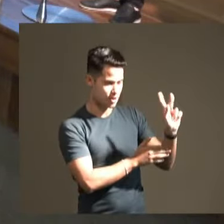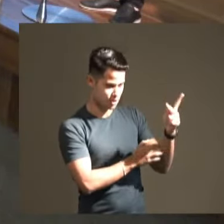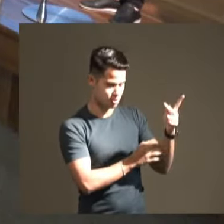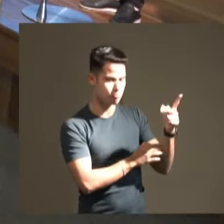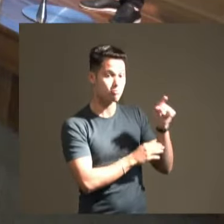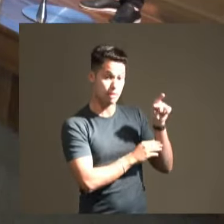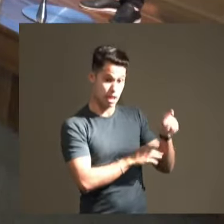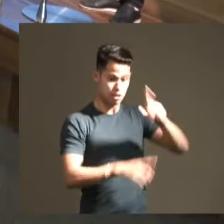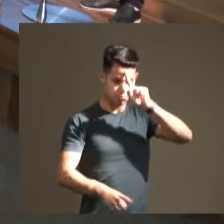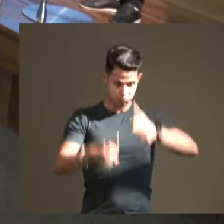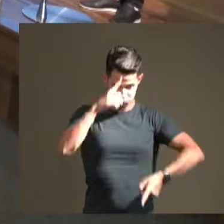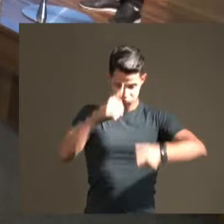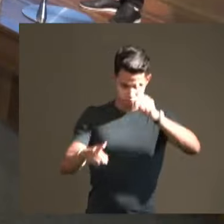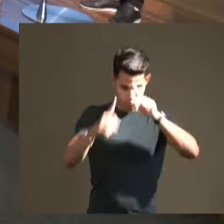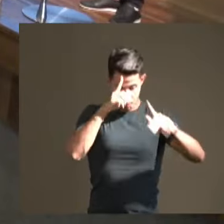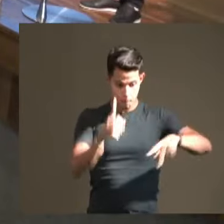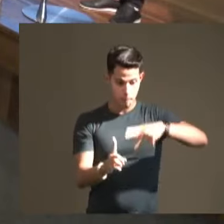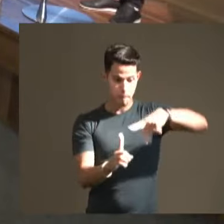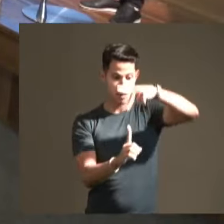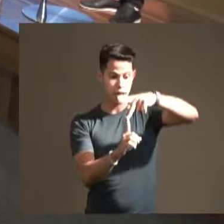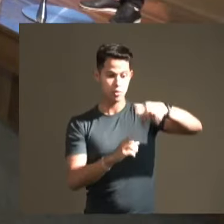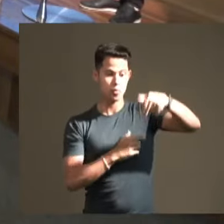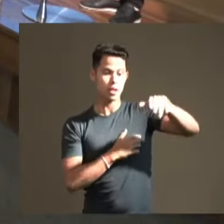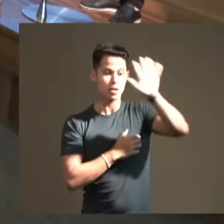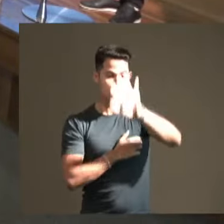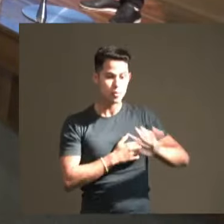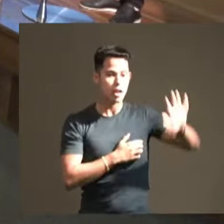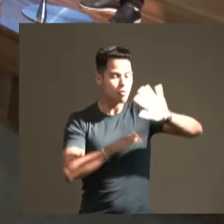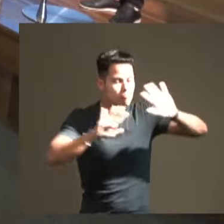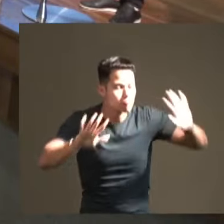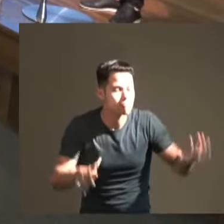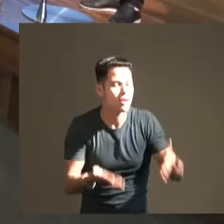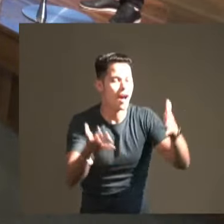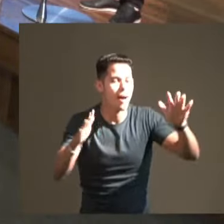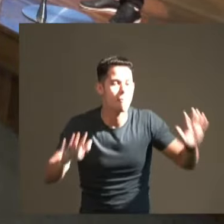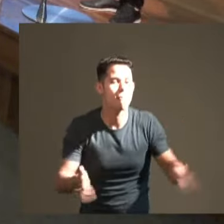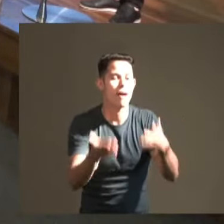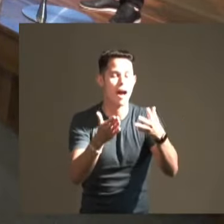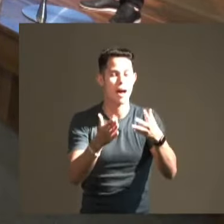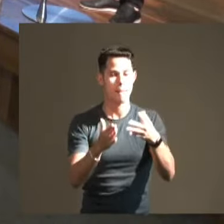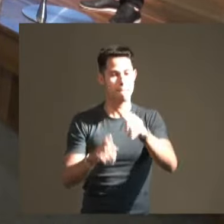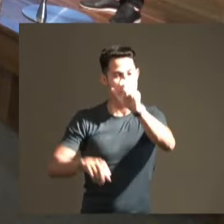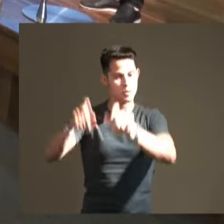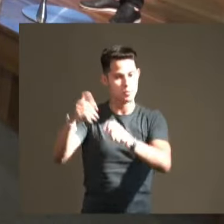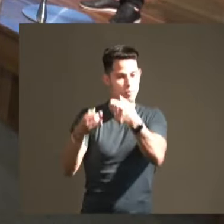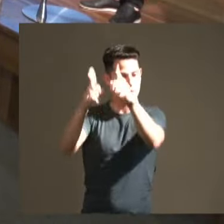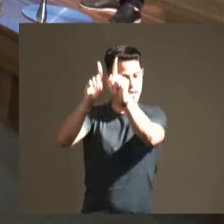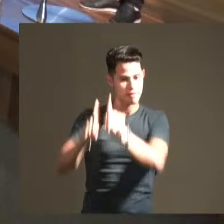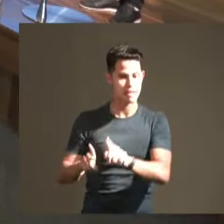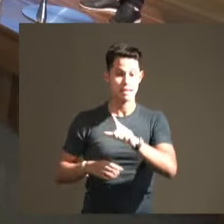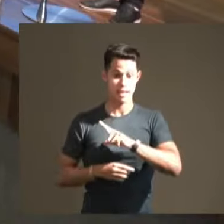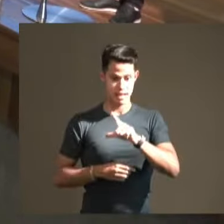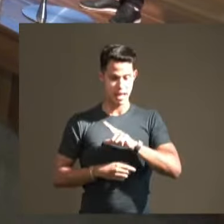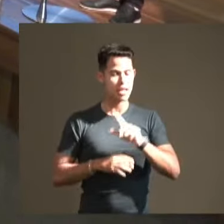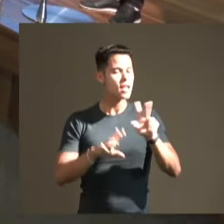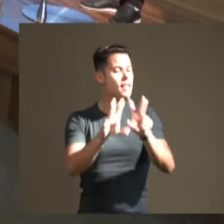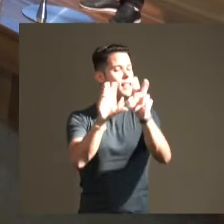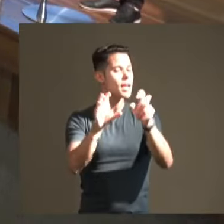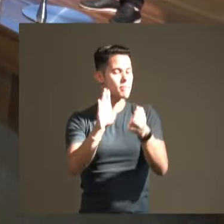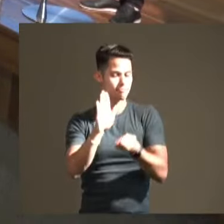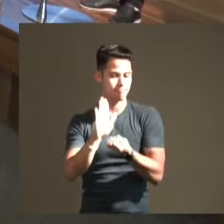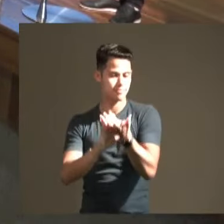Nacional de Promoção dos Direitos da Pessoa com Deficiência, Viver Sem Limites, e coordenou